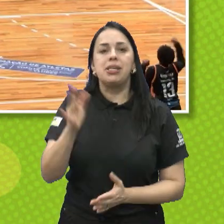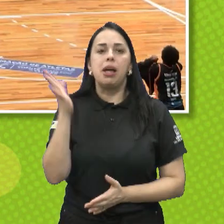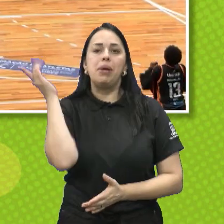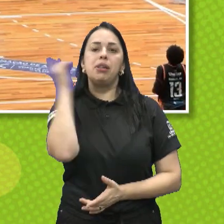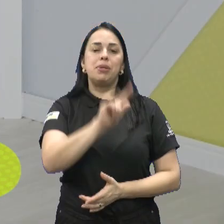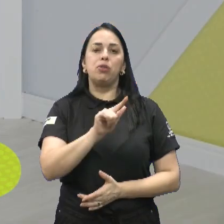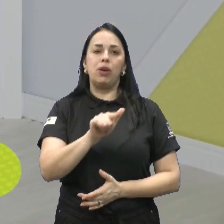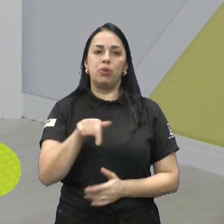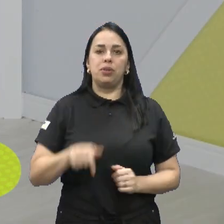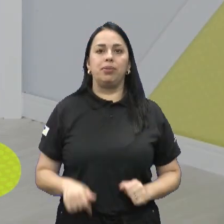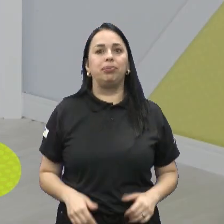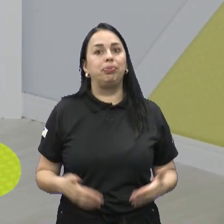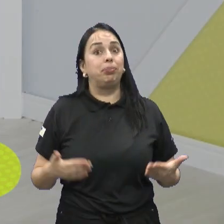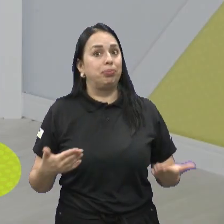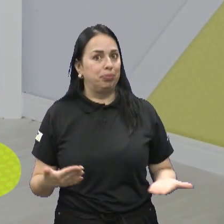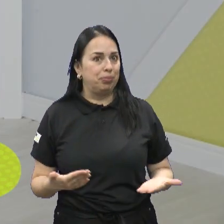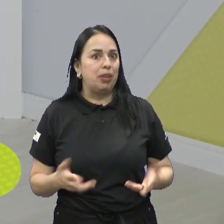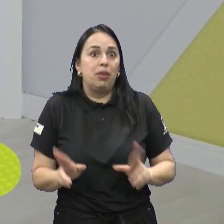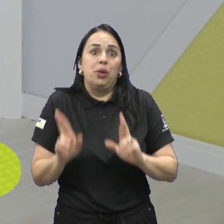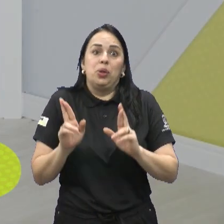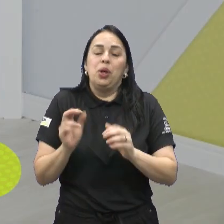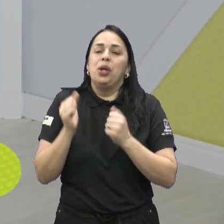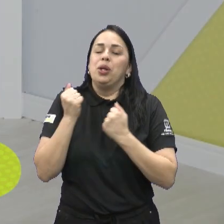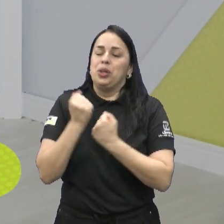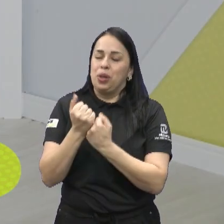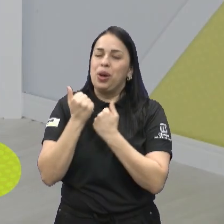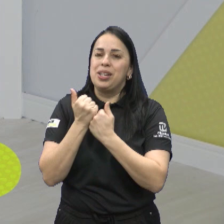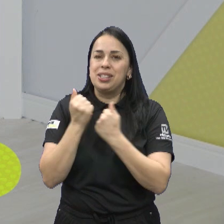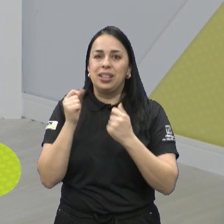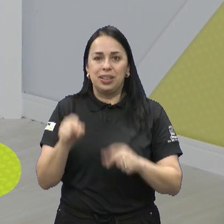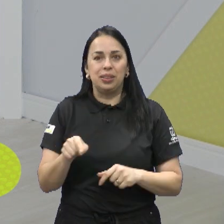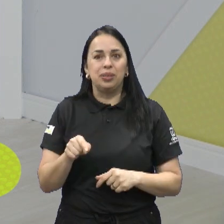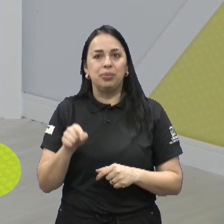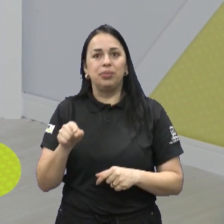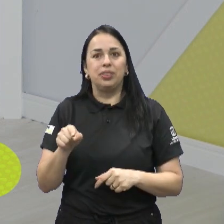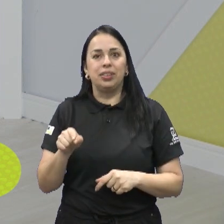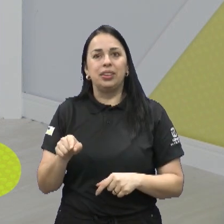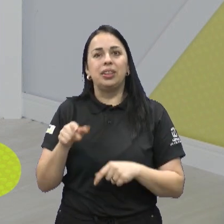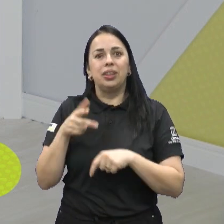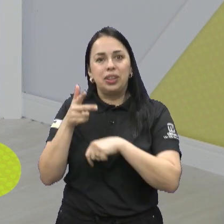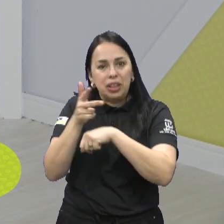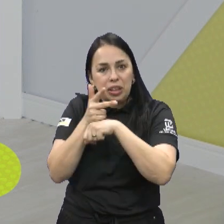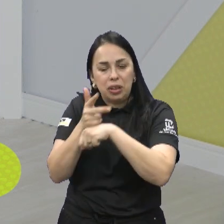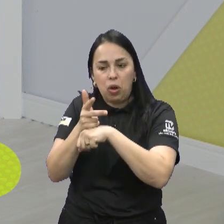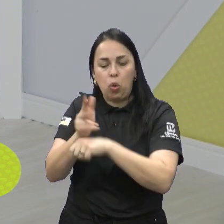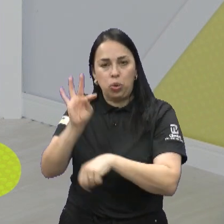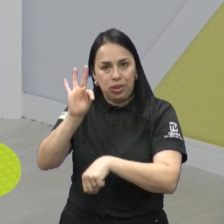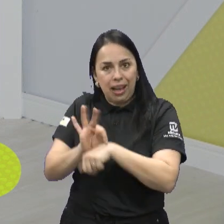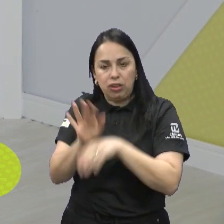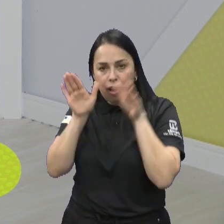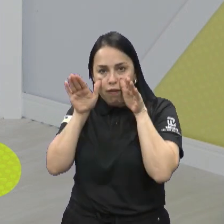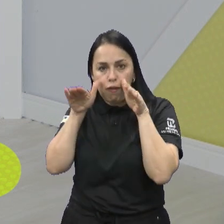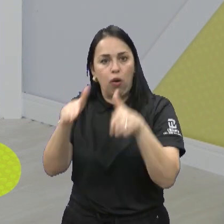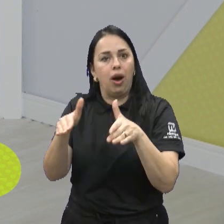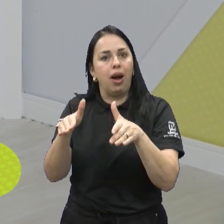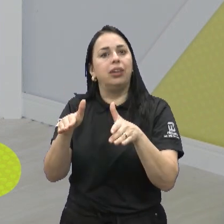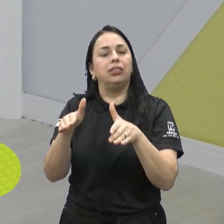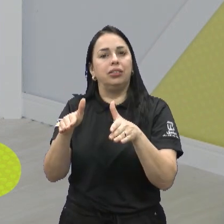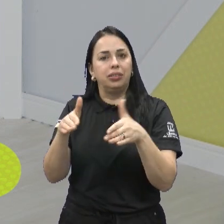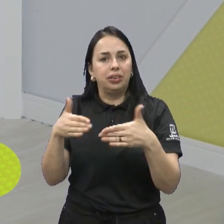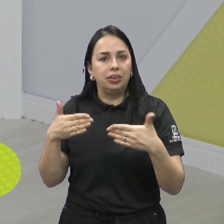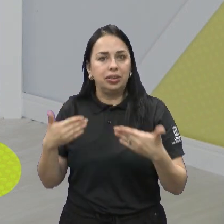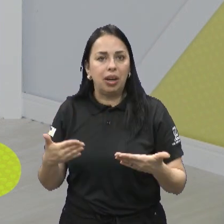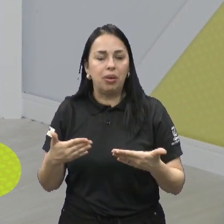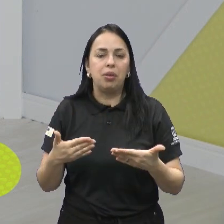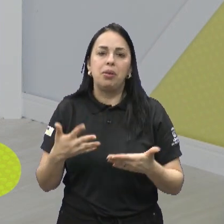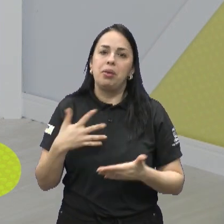quadro. Vamos torcer para as meninas do São José. O Leandro Leal tá ali focado no jogo e a gente entende isso também. E eu acho que o